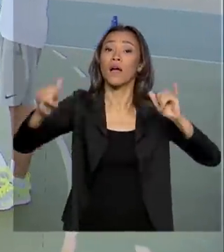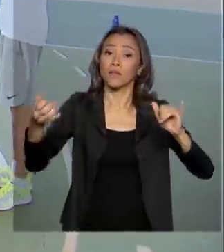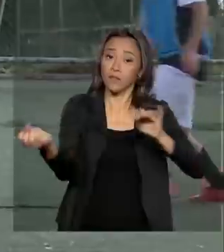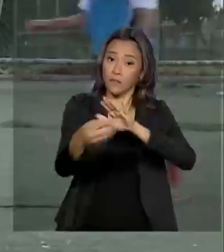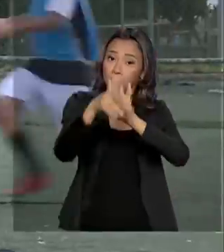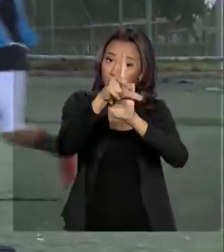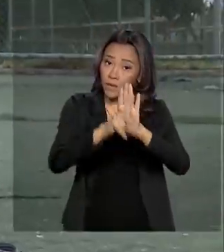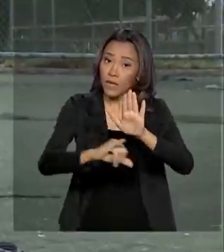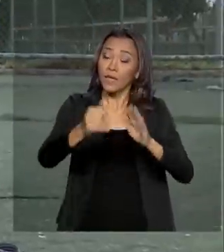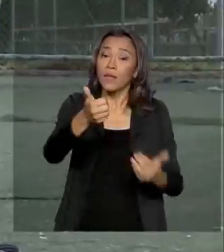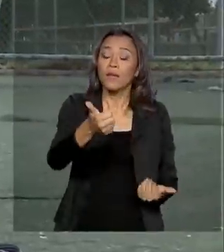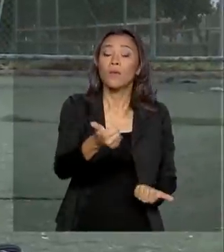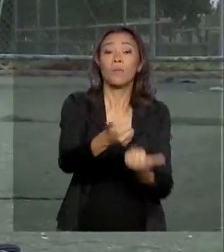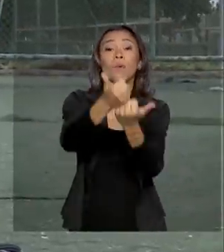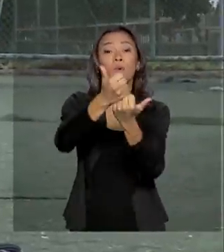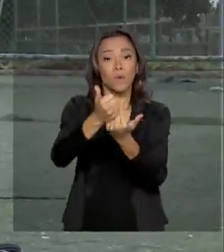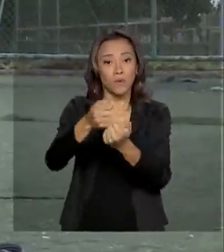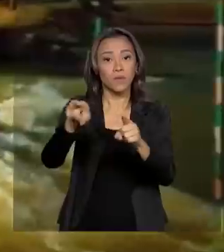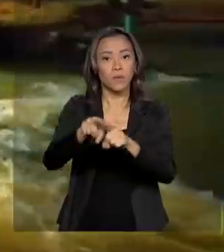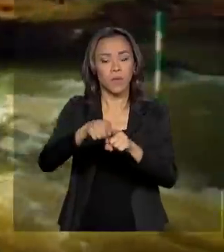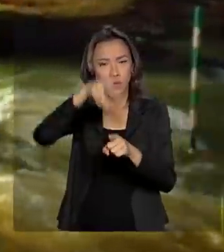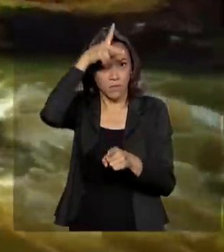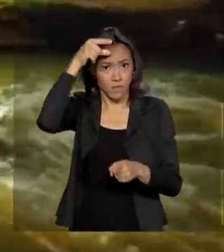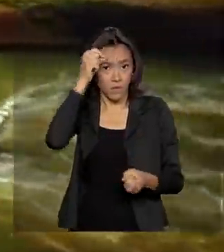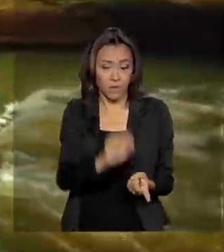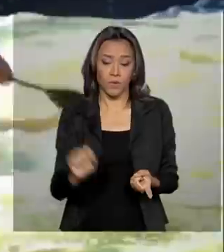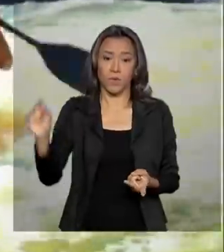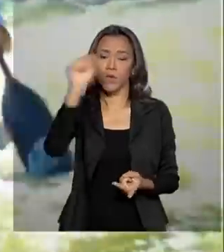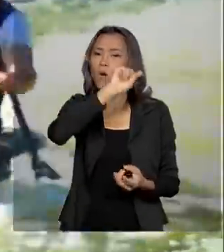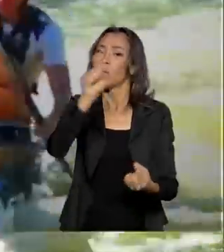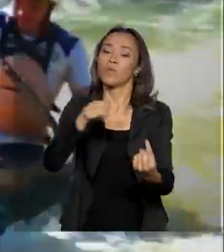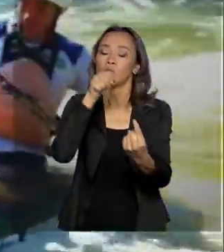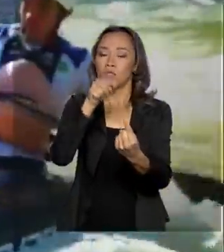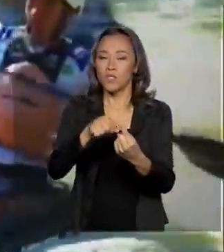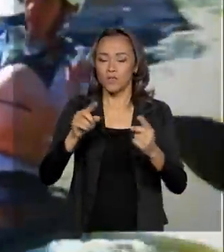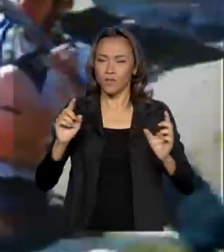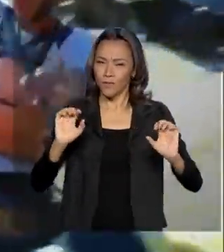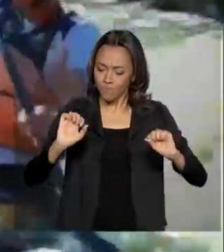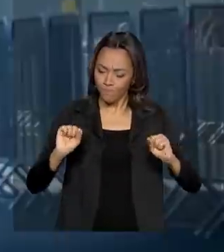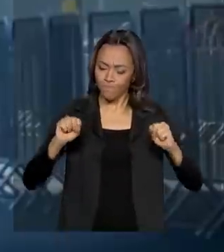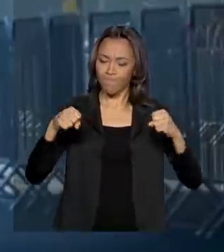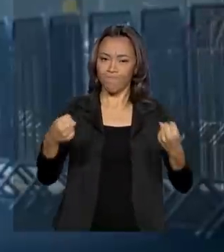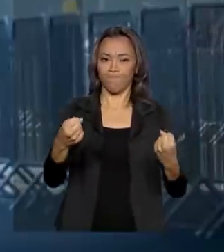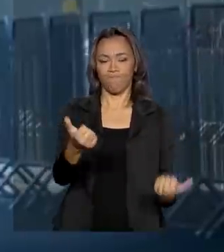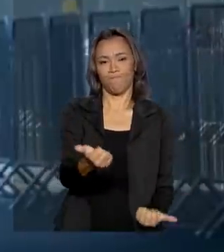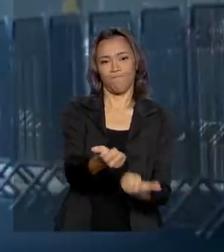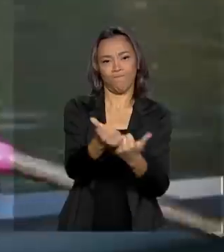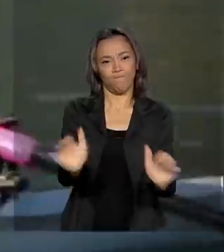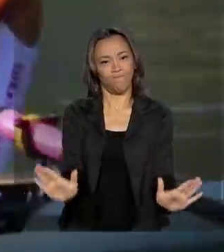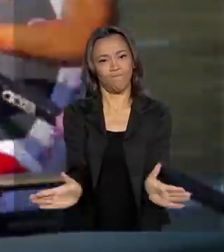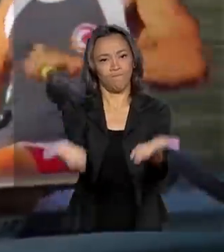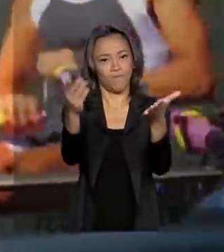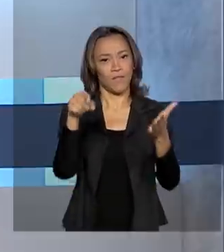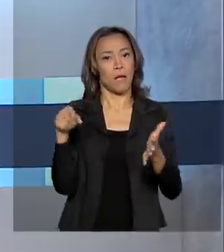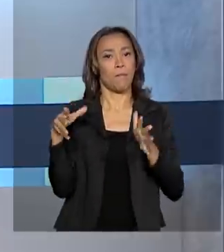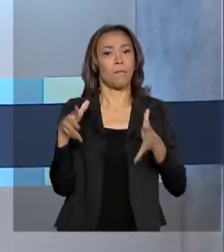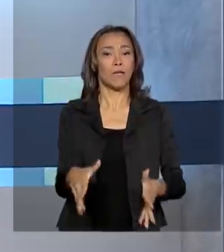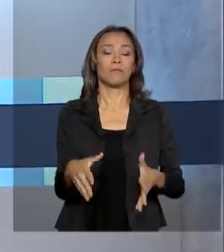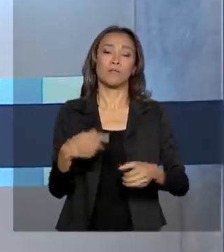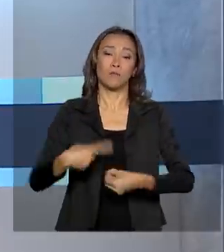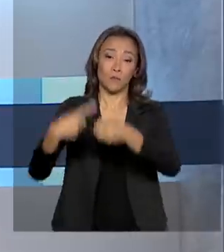apoio técnico às prefeituras como forma de fortalecer a presença municipal nos projetos